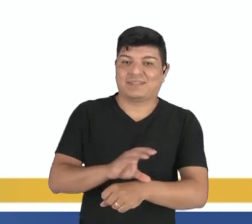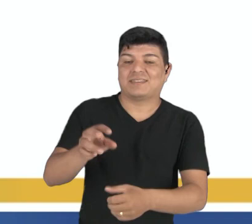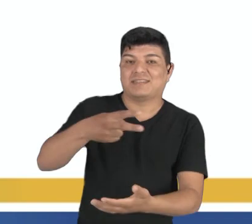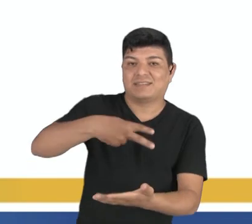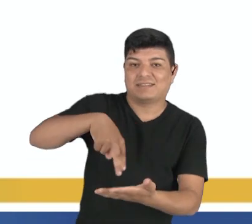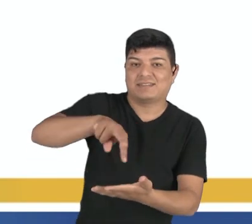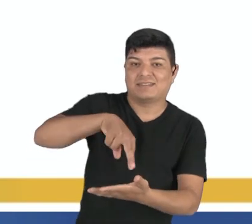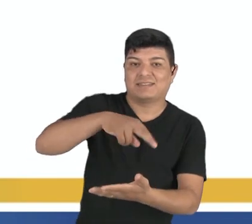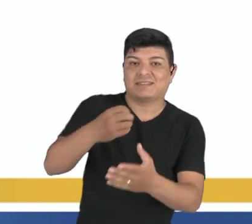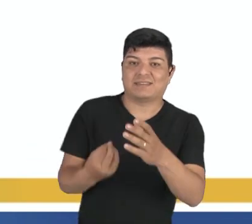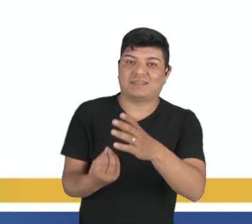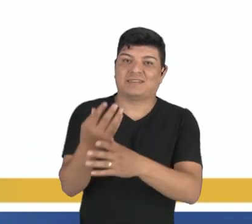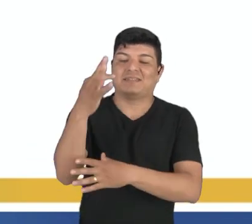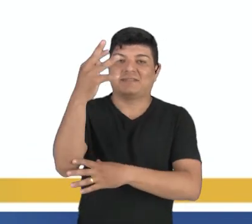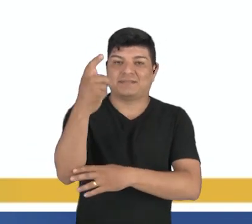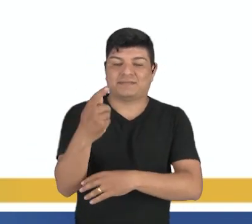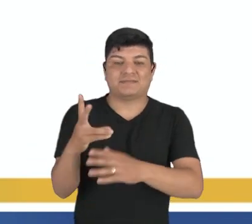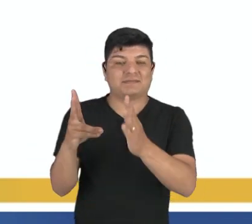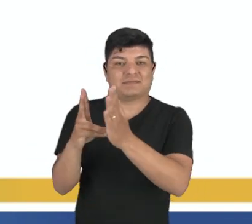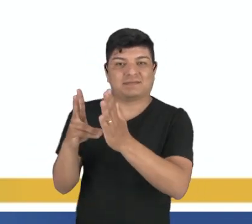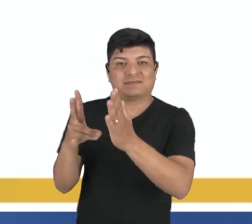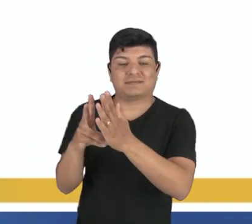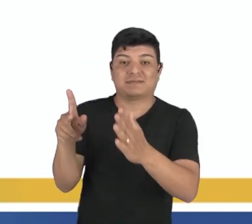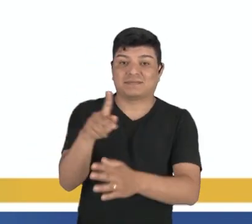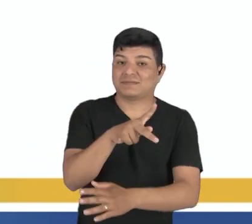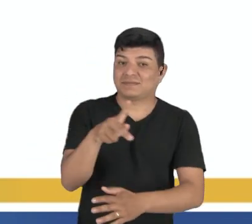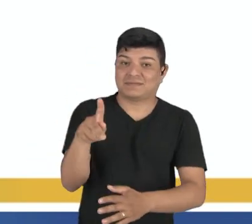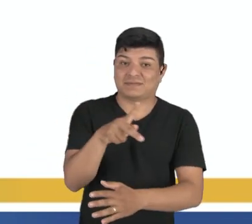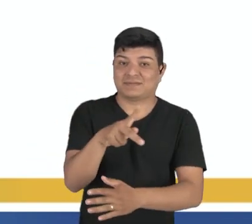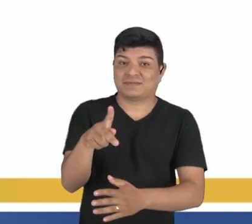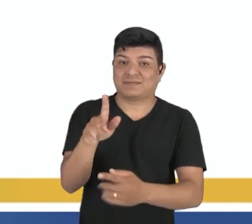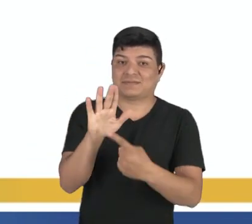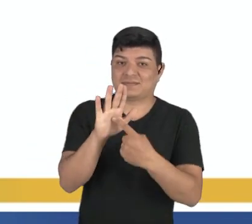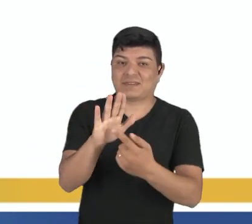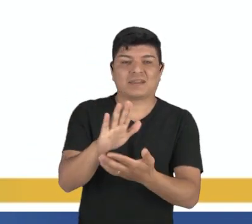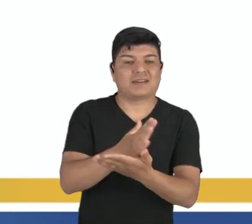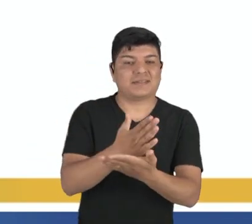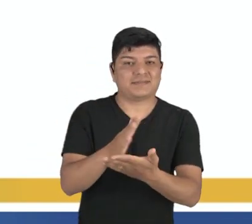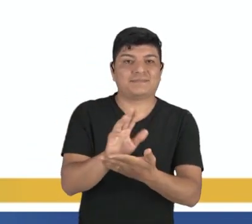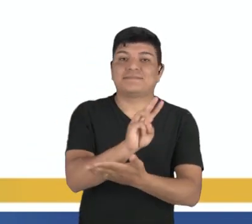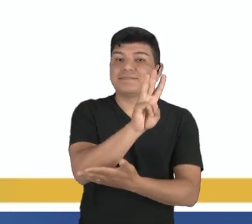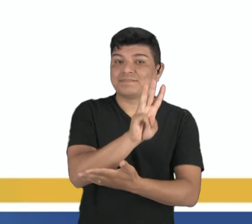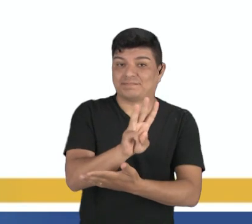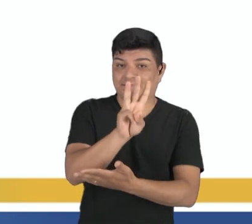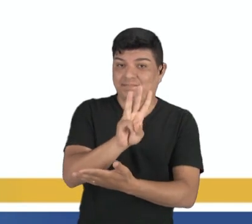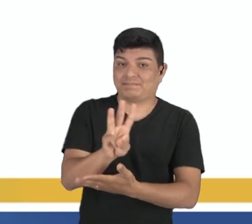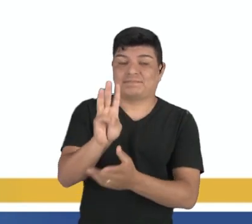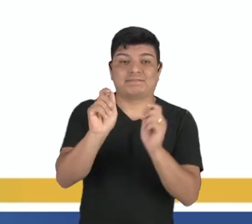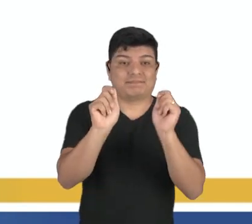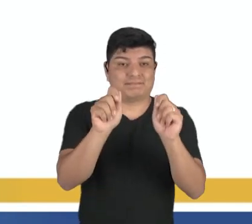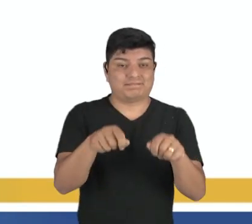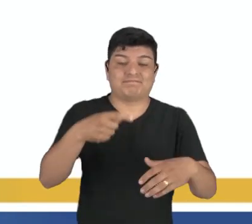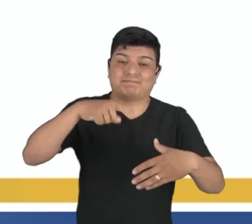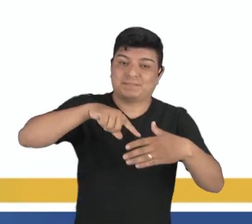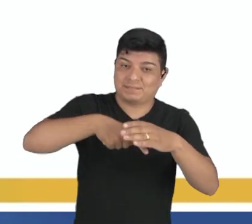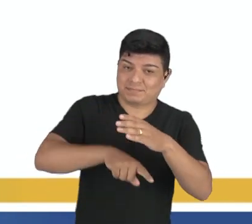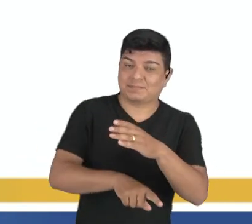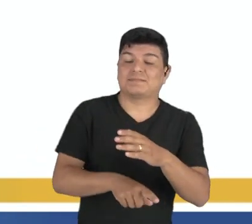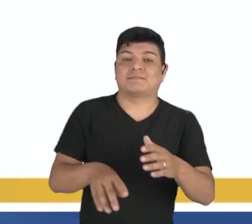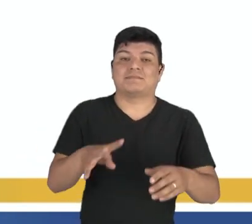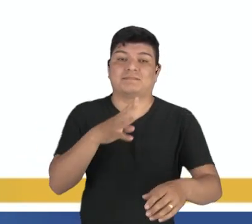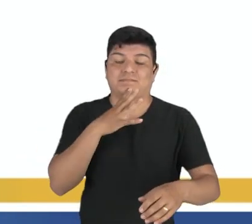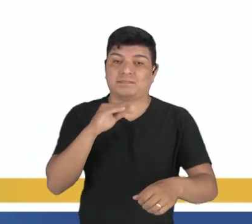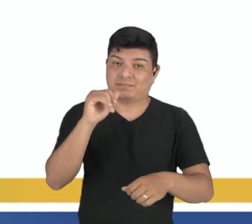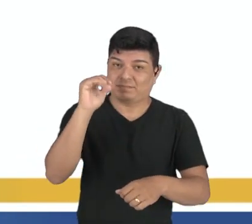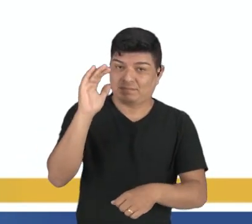danças de origens africanas e indígenas. O professor irá deixar aqui, né, algumas referências para que você possa se aprofundar e